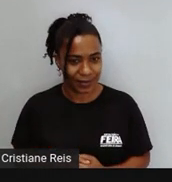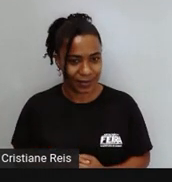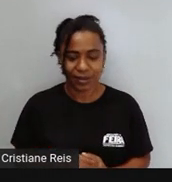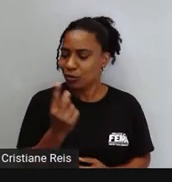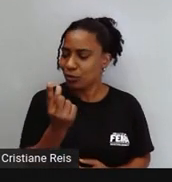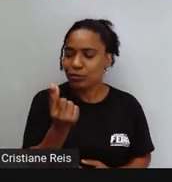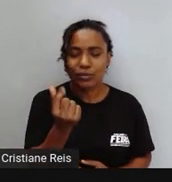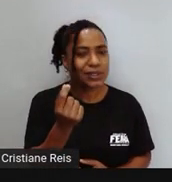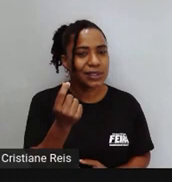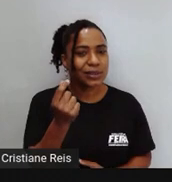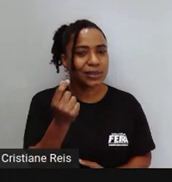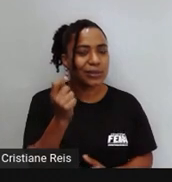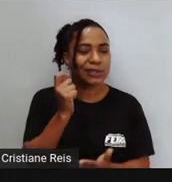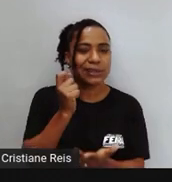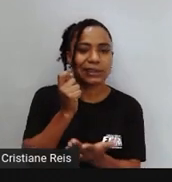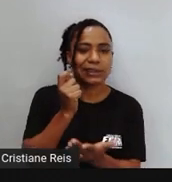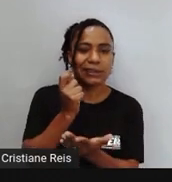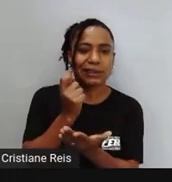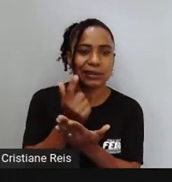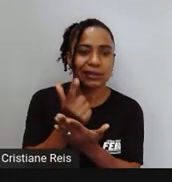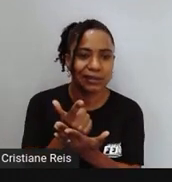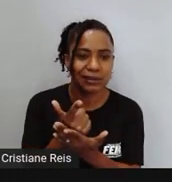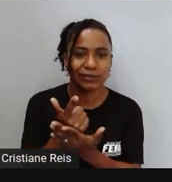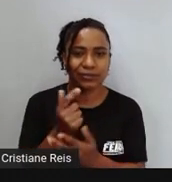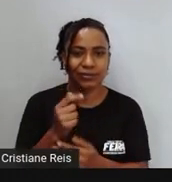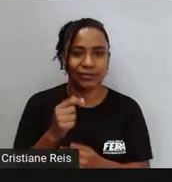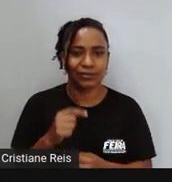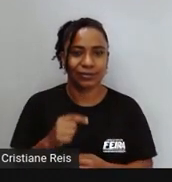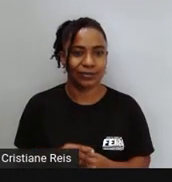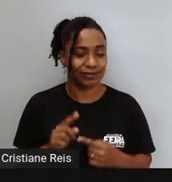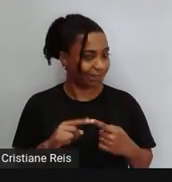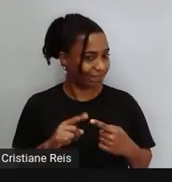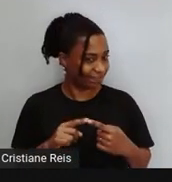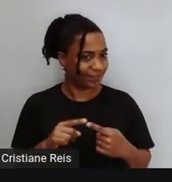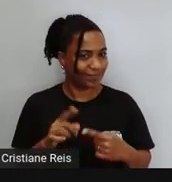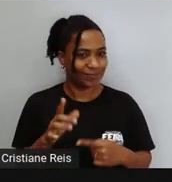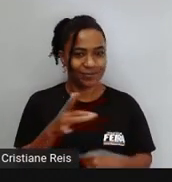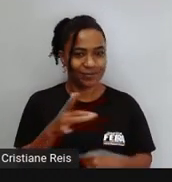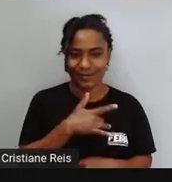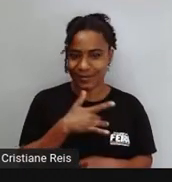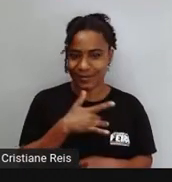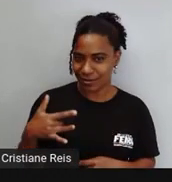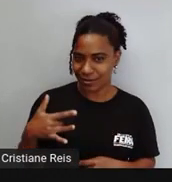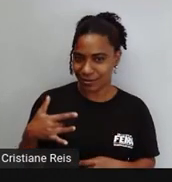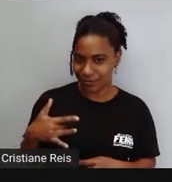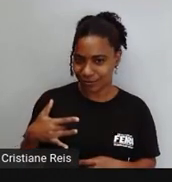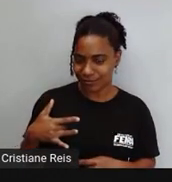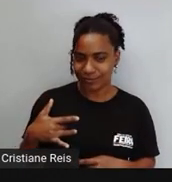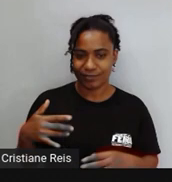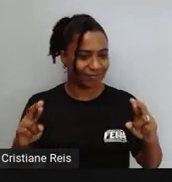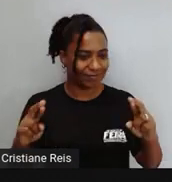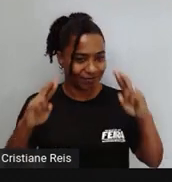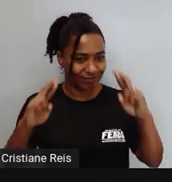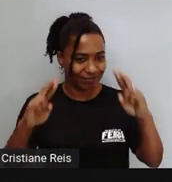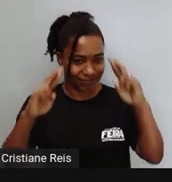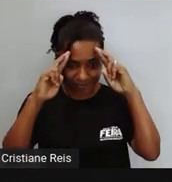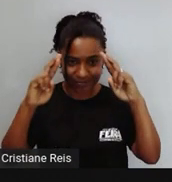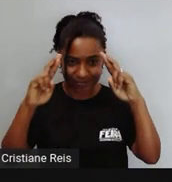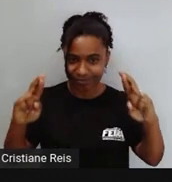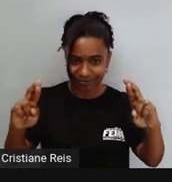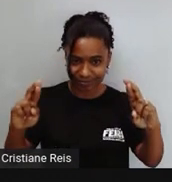pode comprar? Health, saúde. Respect, respeito.